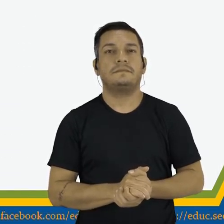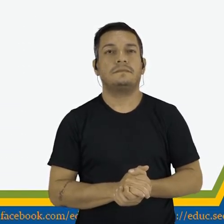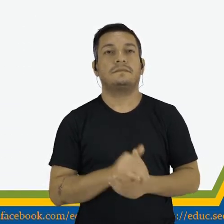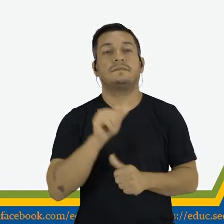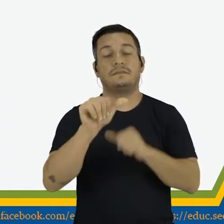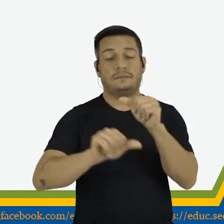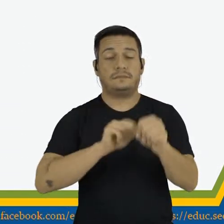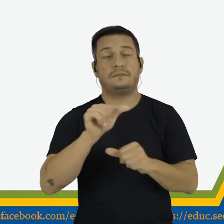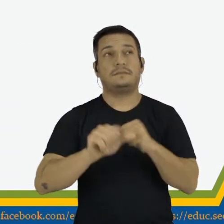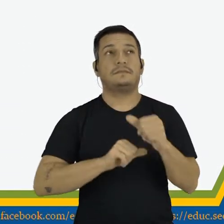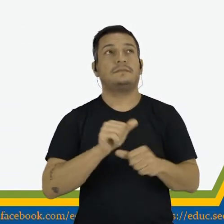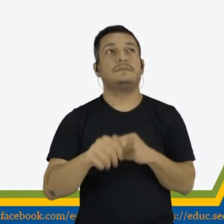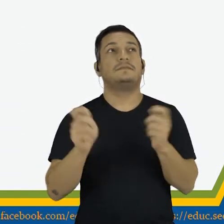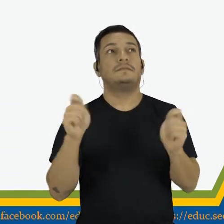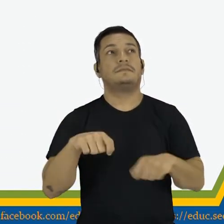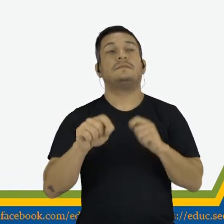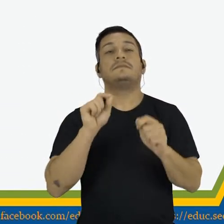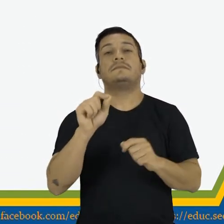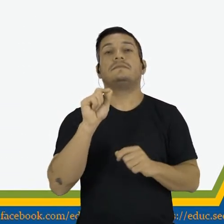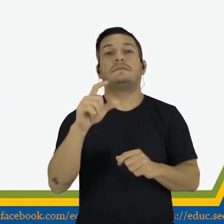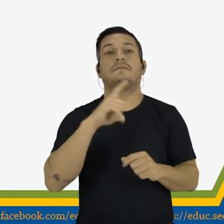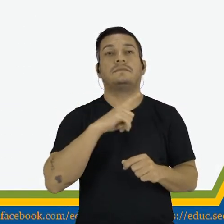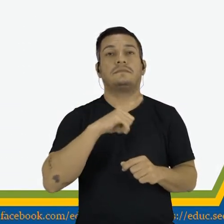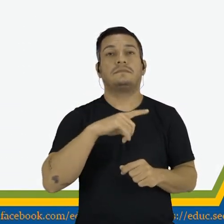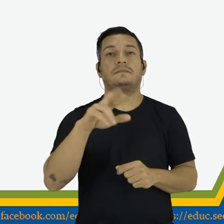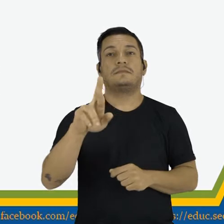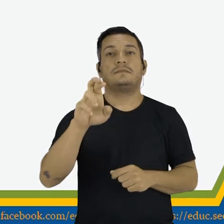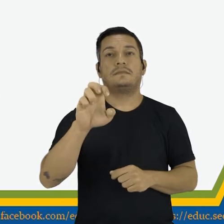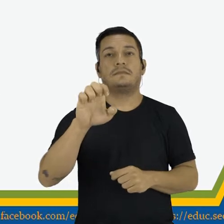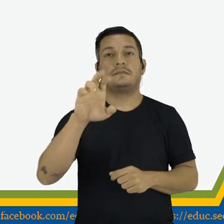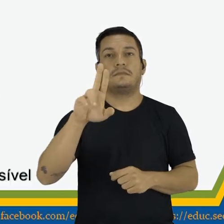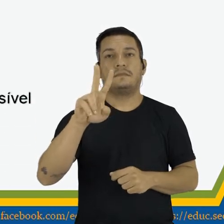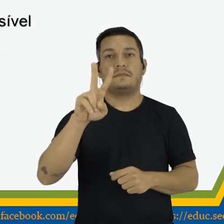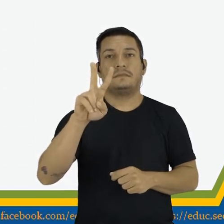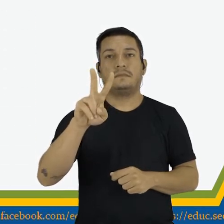Essas transformações, elas podem ser reversíveis